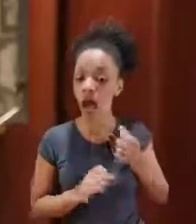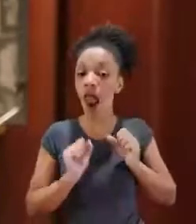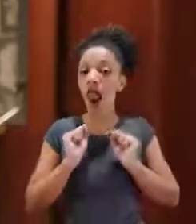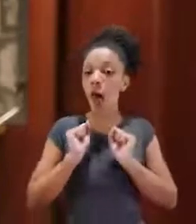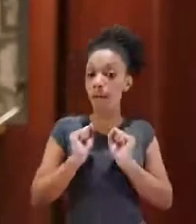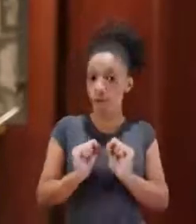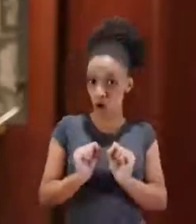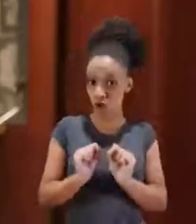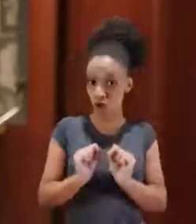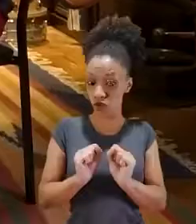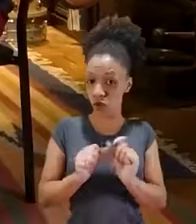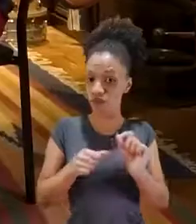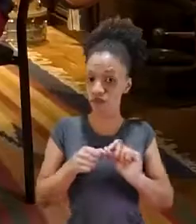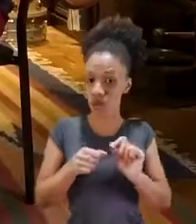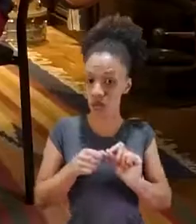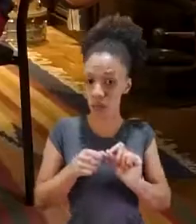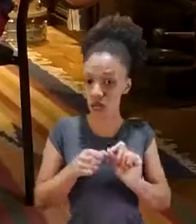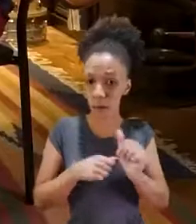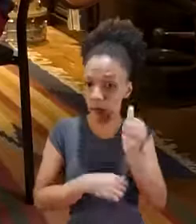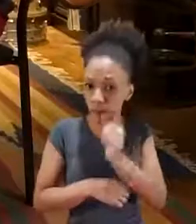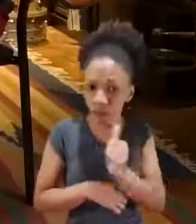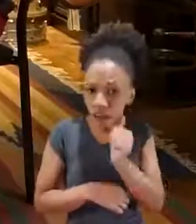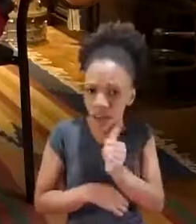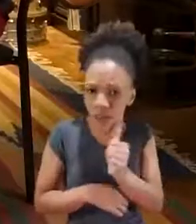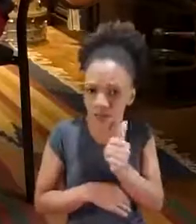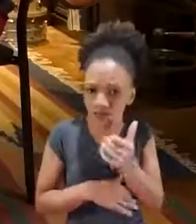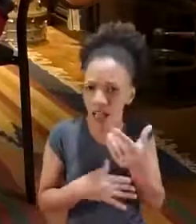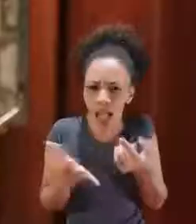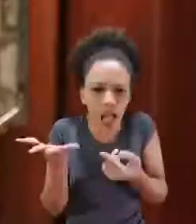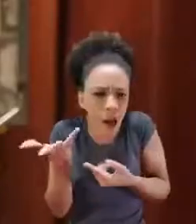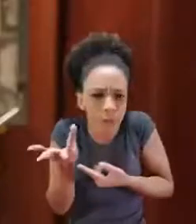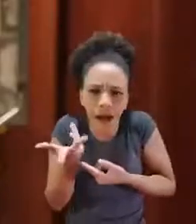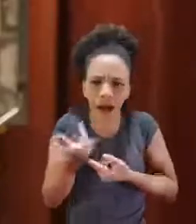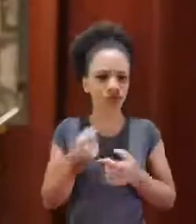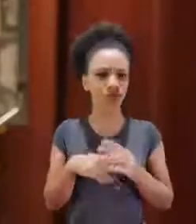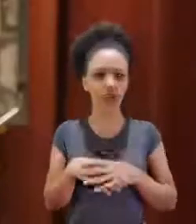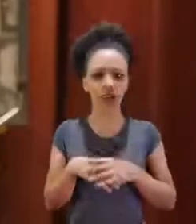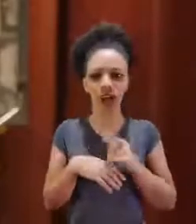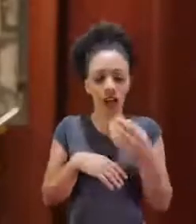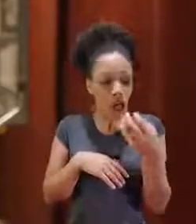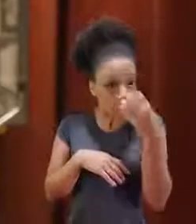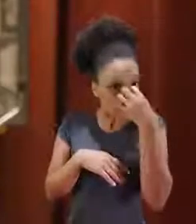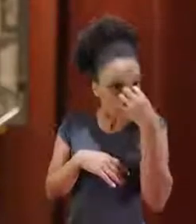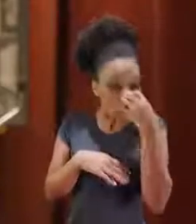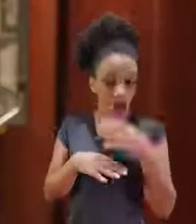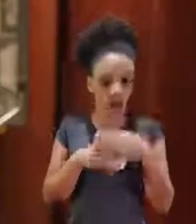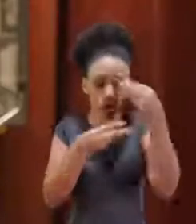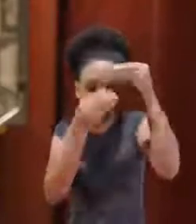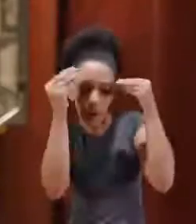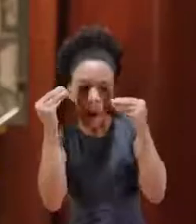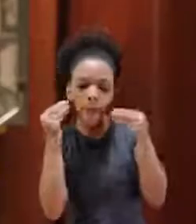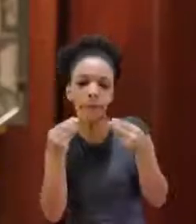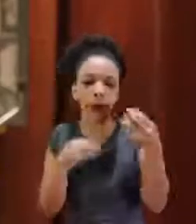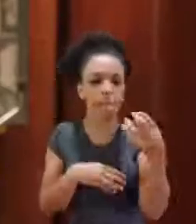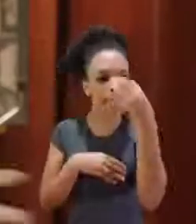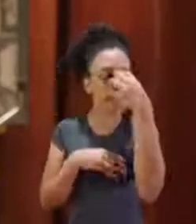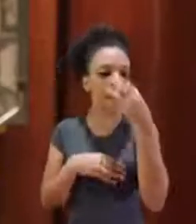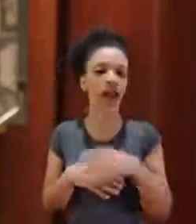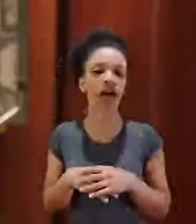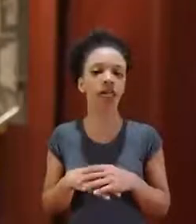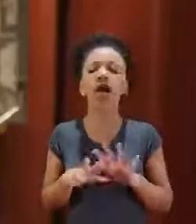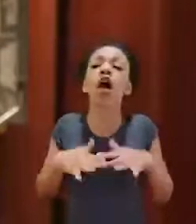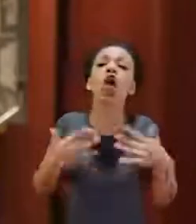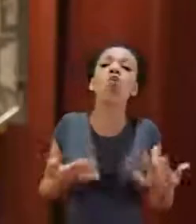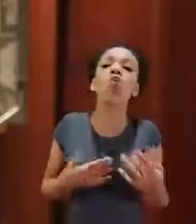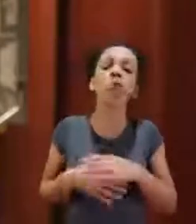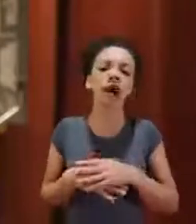pode ser feita por mulheres é uma arte é a mesma coisa que um palhaço Ele Pode Ele é um palhaço ele é um cara ele se maqueia de palhaço